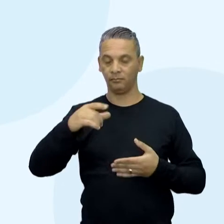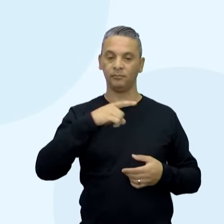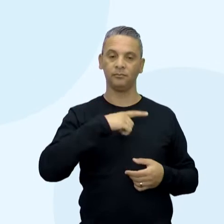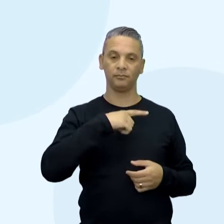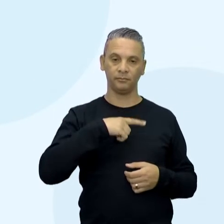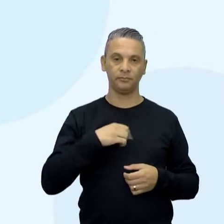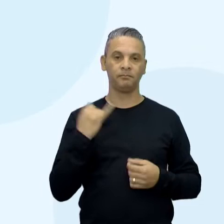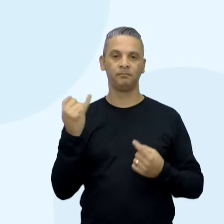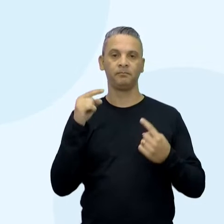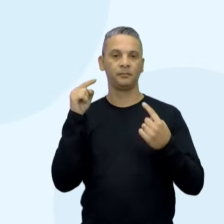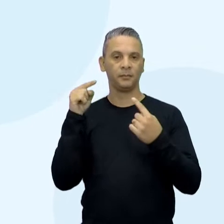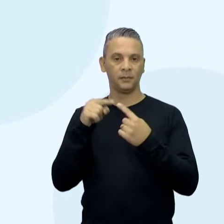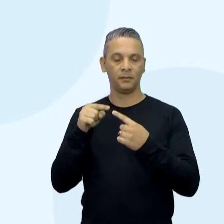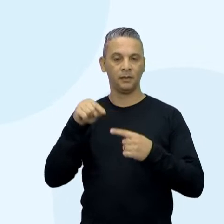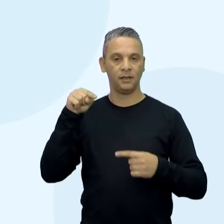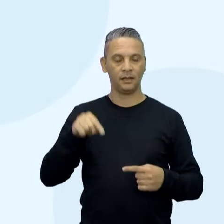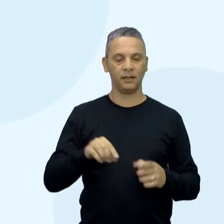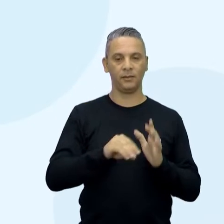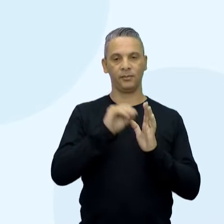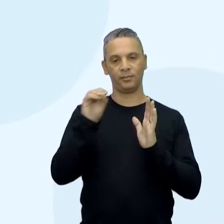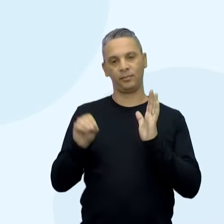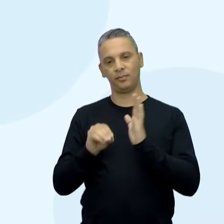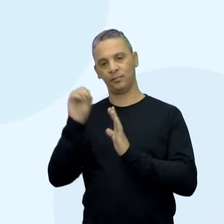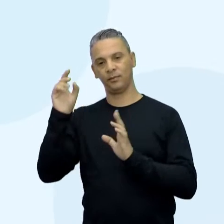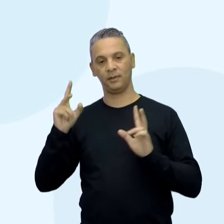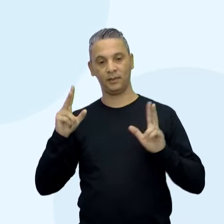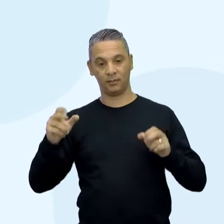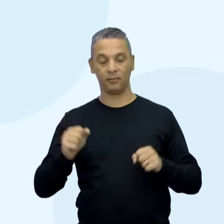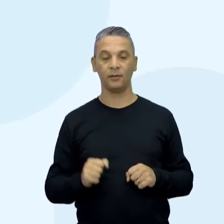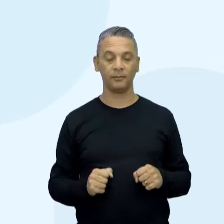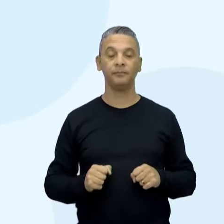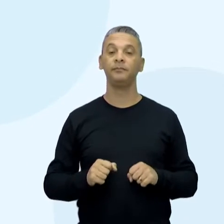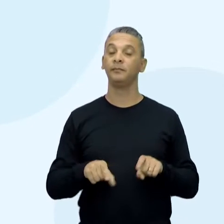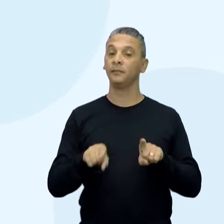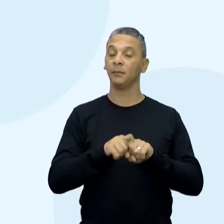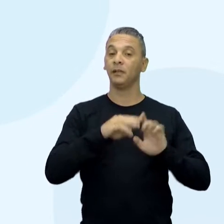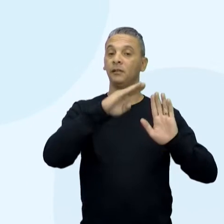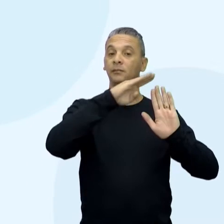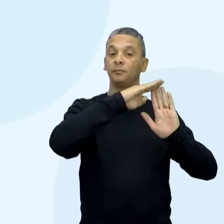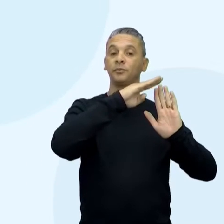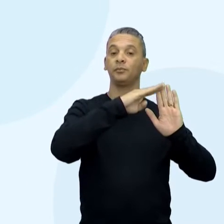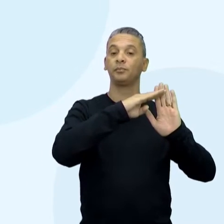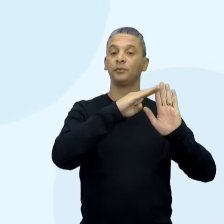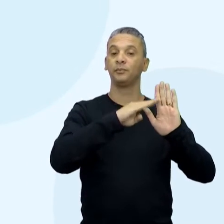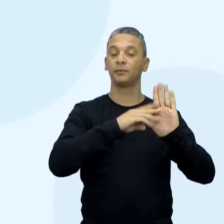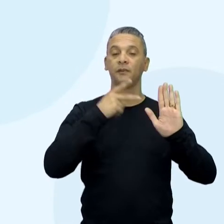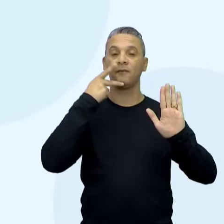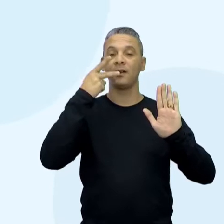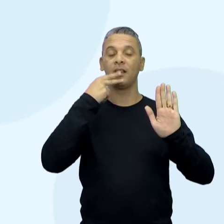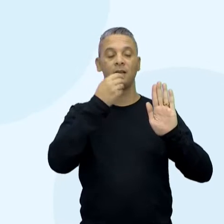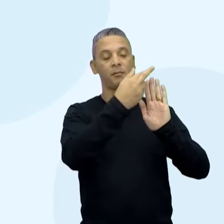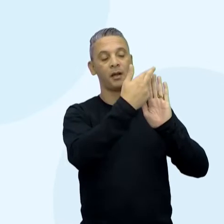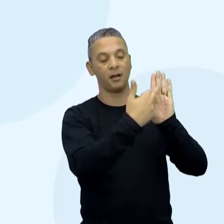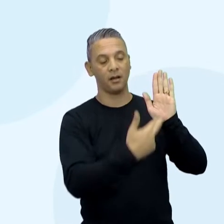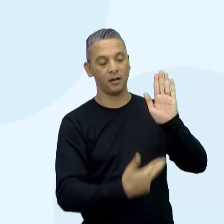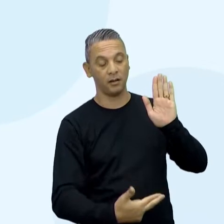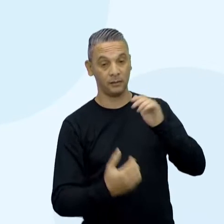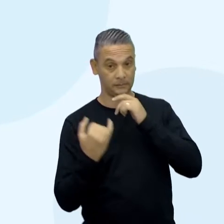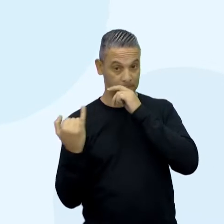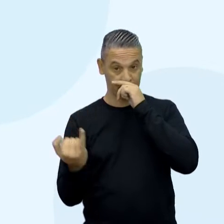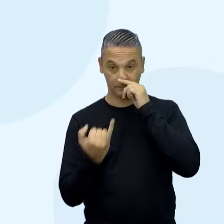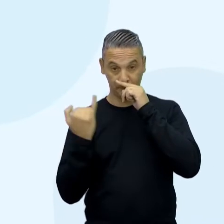gente tem aqui no Centro de Mídias também. Depois você vai separar o seu roteiro, né? Prepara os